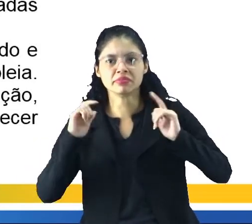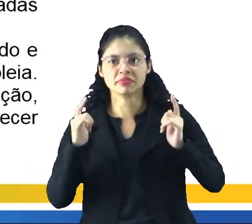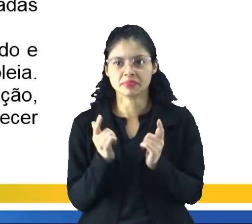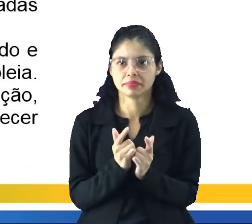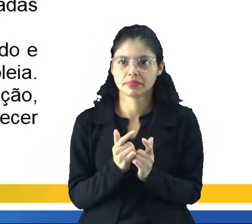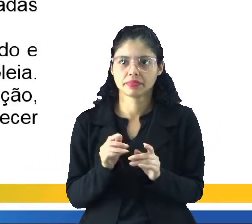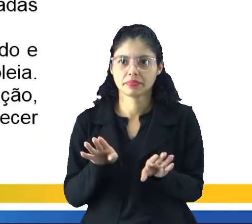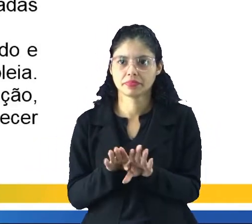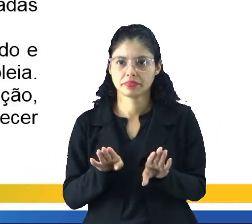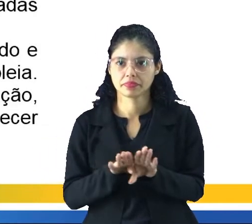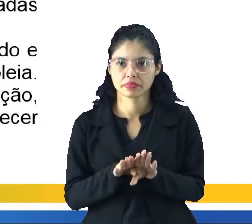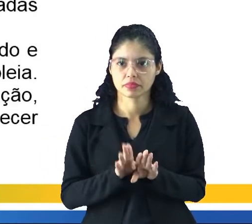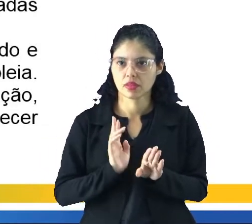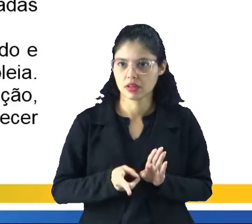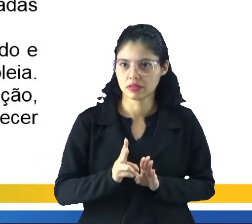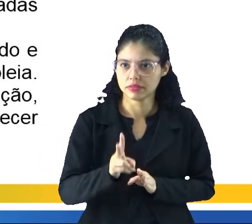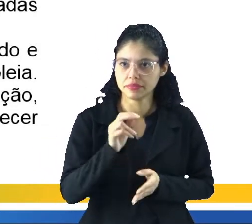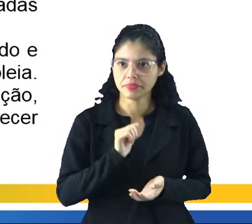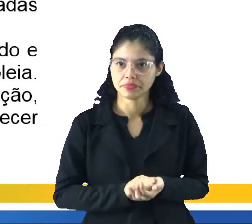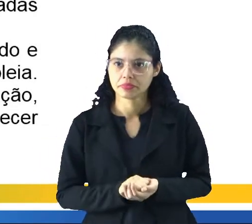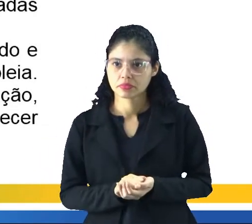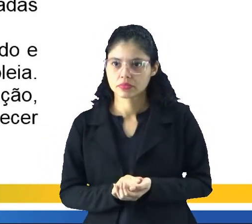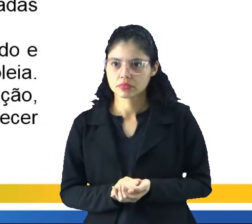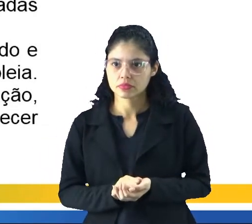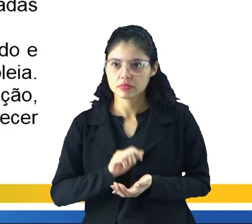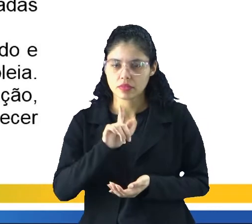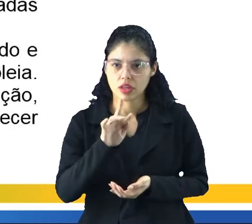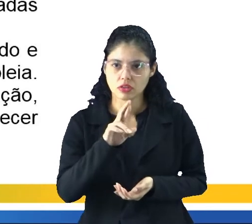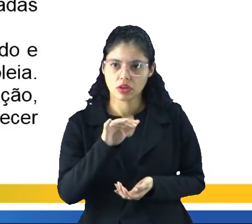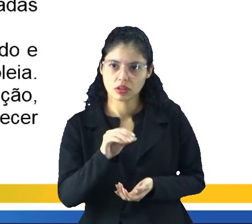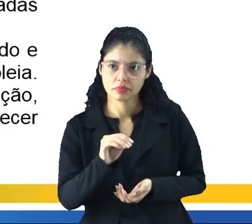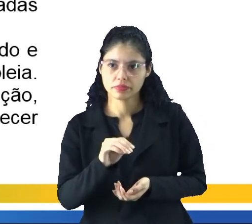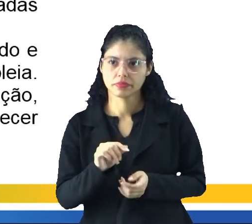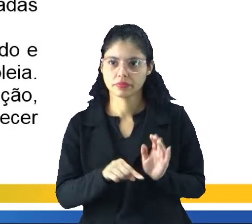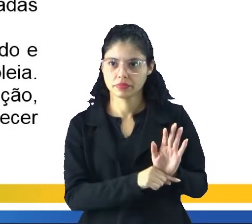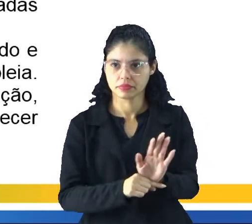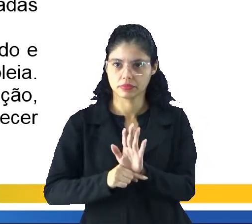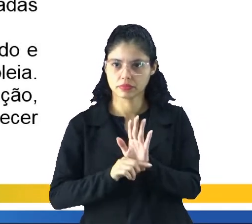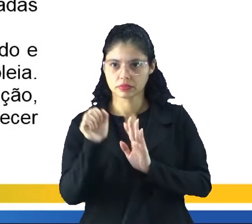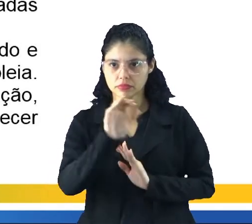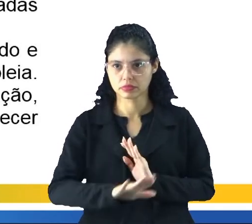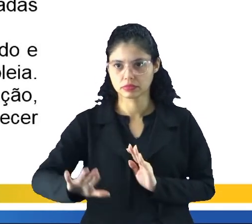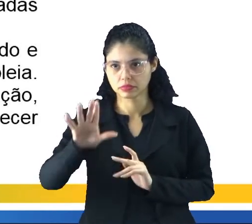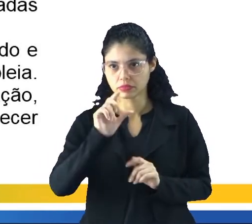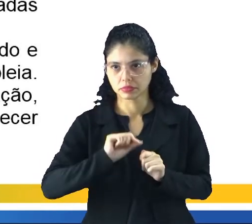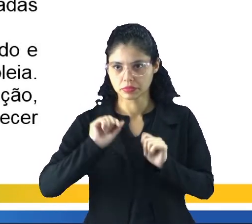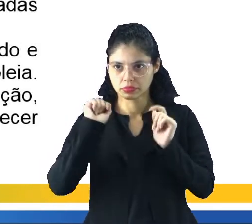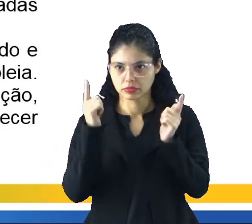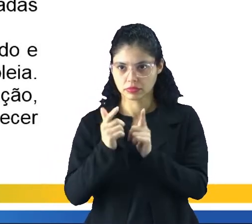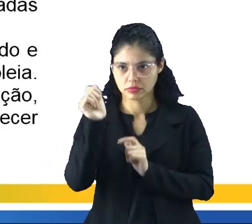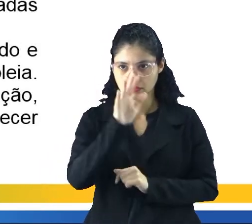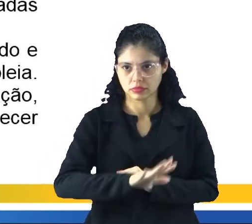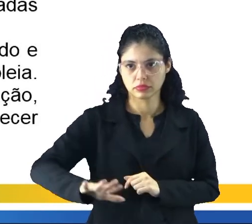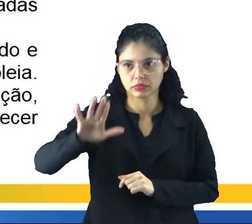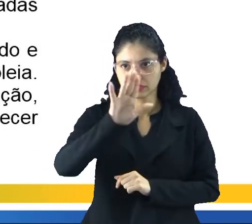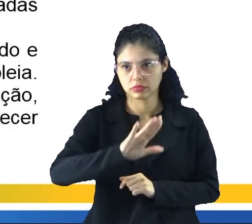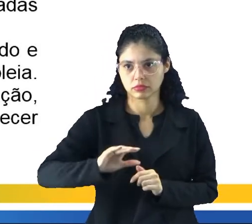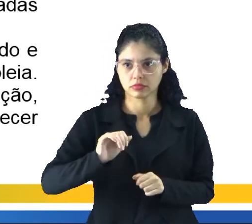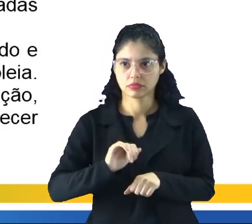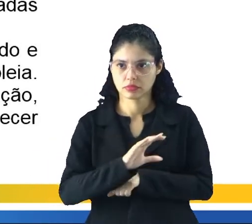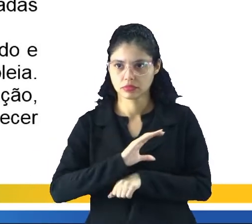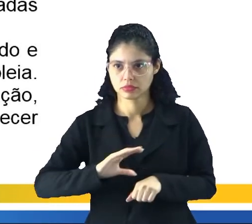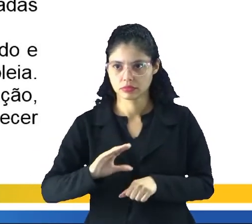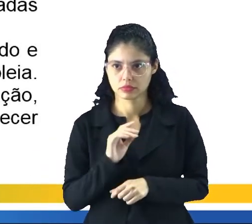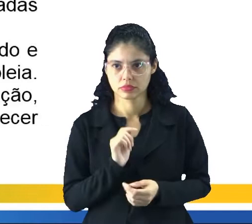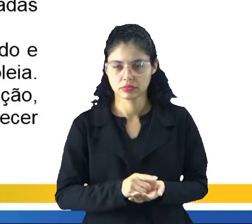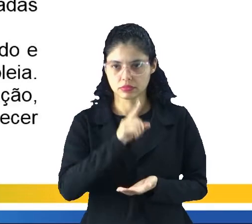da Assembleia. Em seguida, declararam-se os legítimos representantes da nação, formando a Assembleia Nacional Constituinte